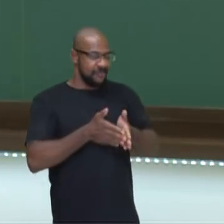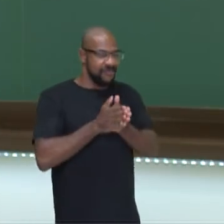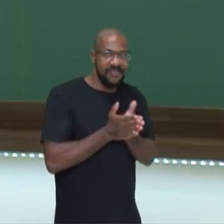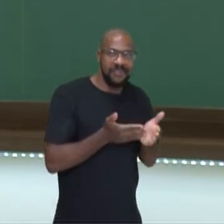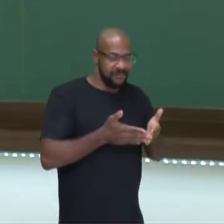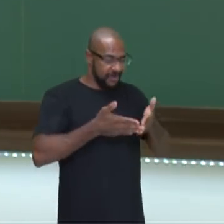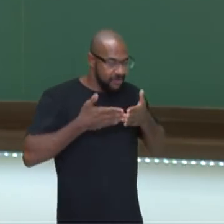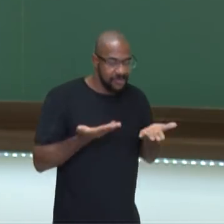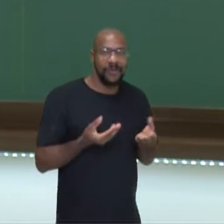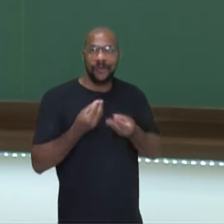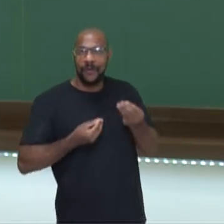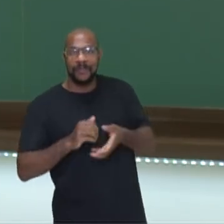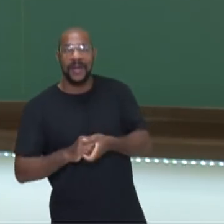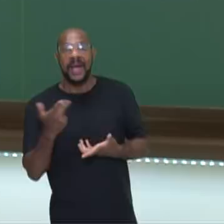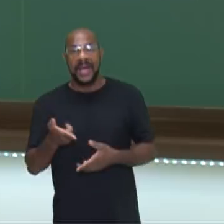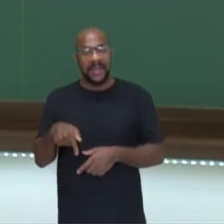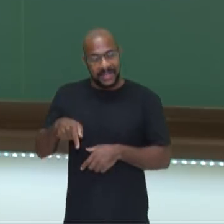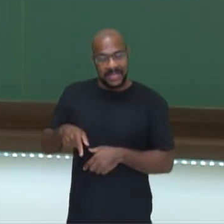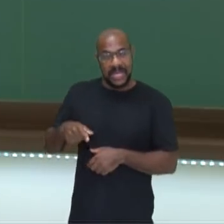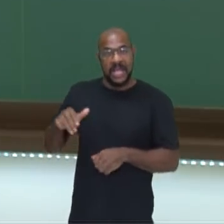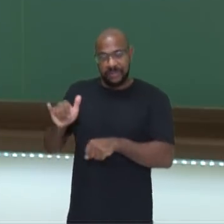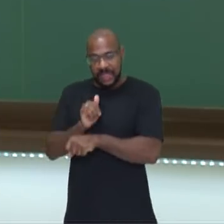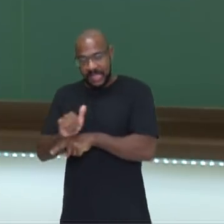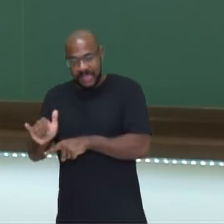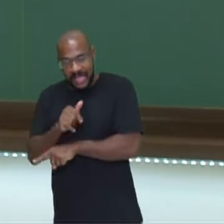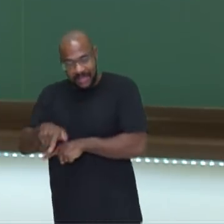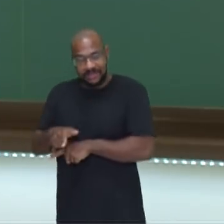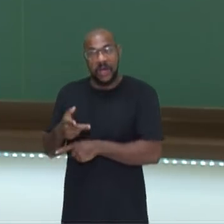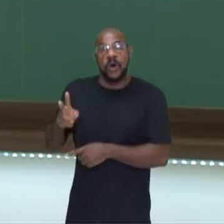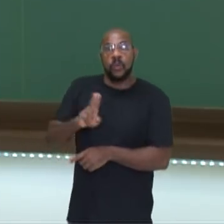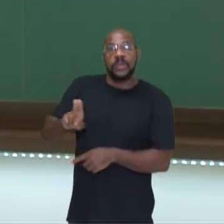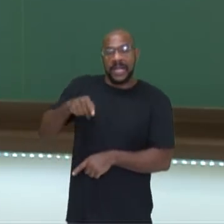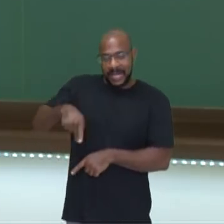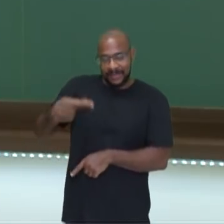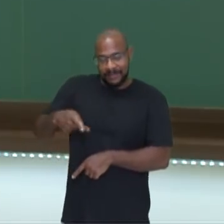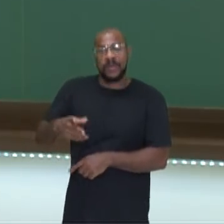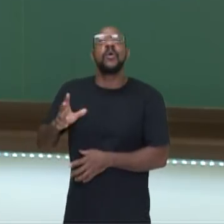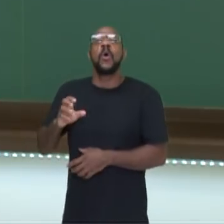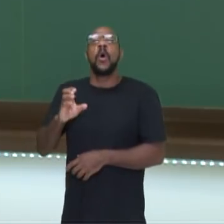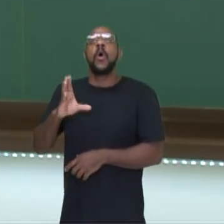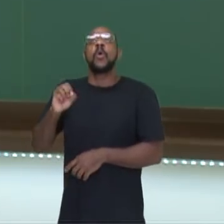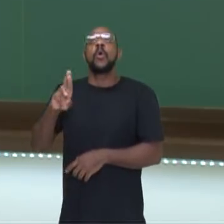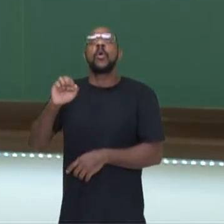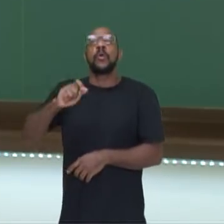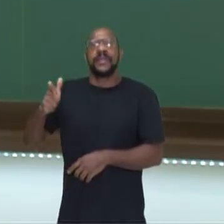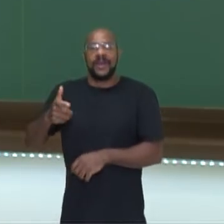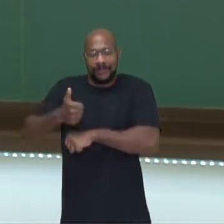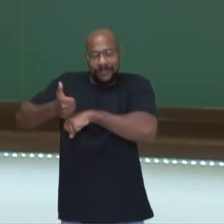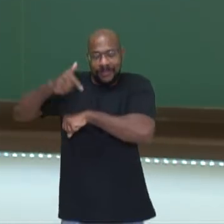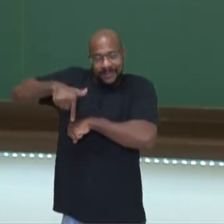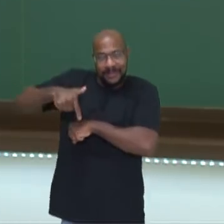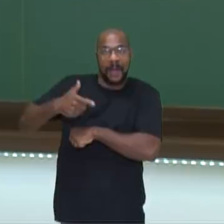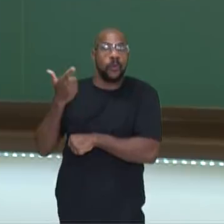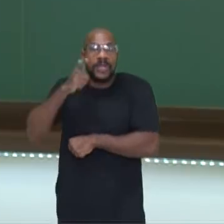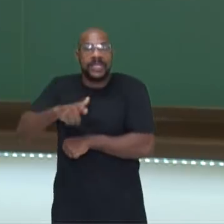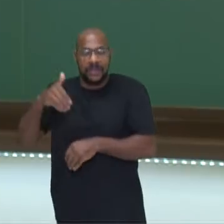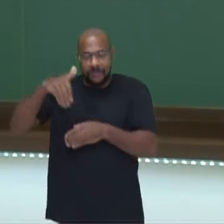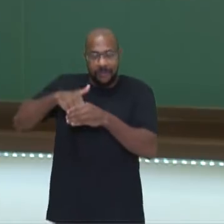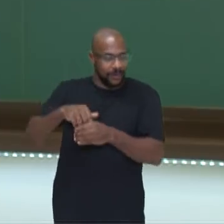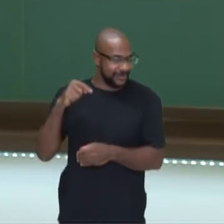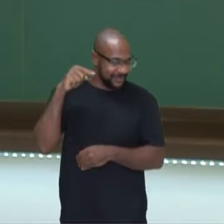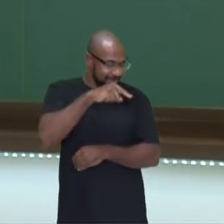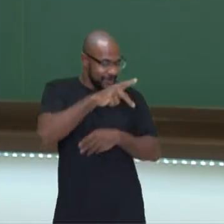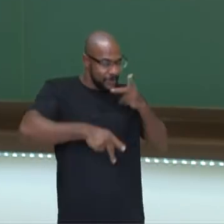era a ferramenta usada pelo coronel dessa família mais rica na região para conseguir o voto dos eleitores. O